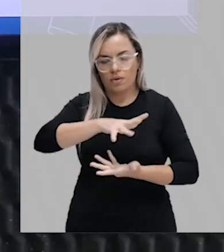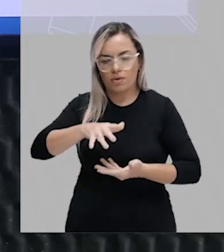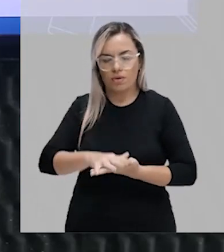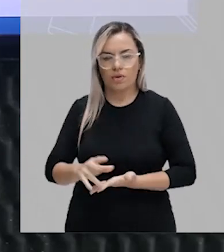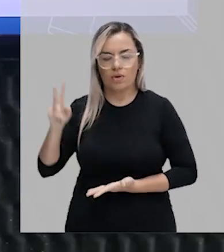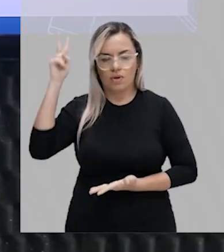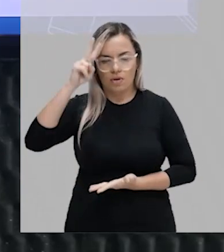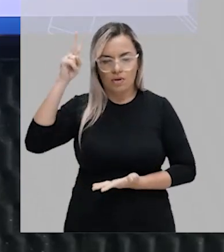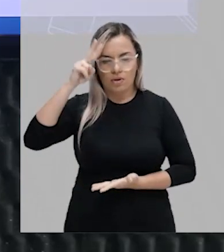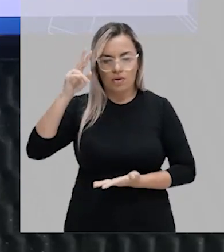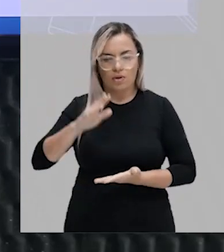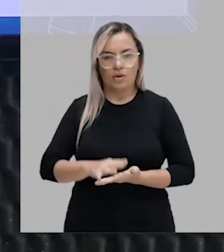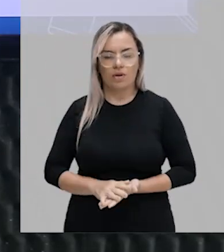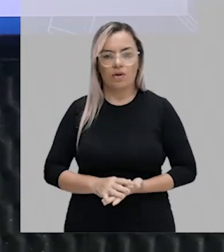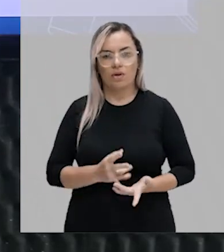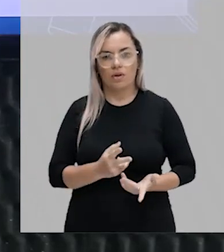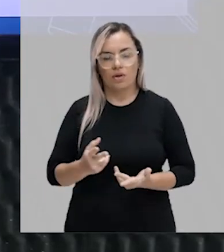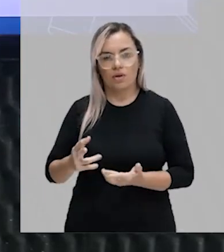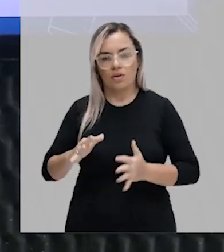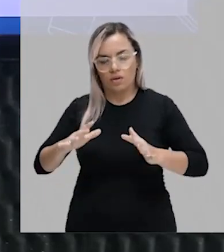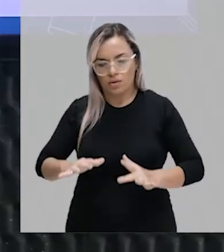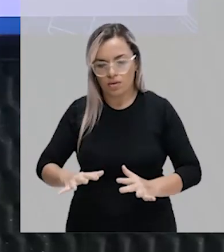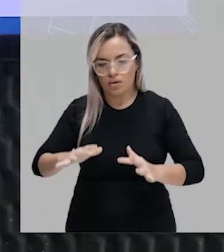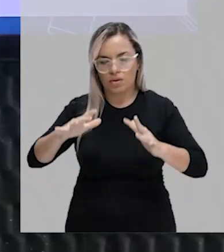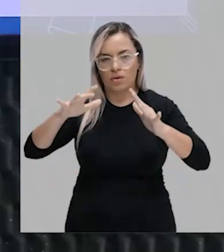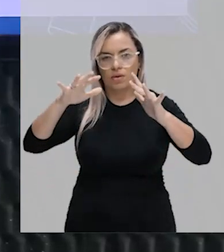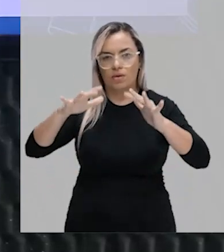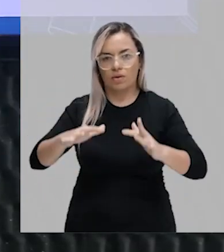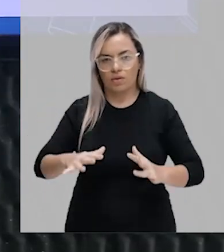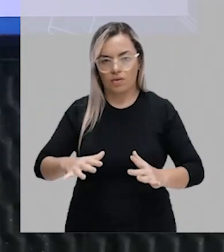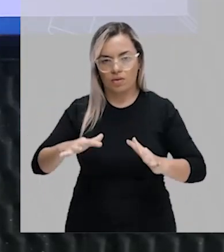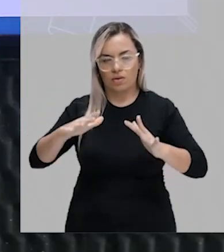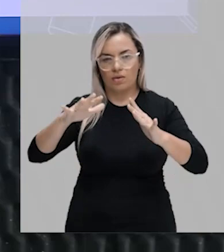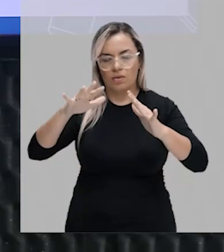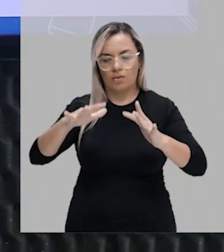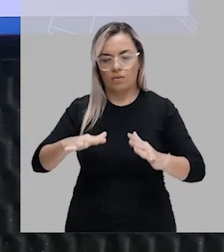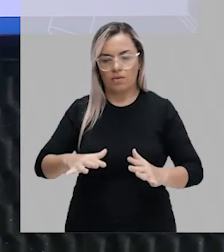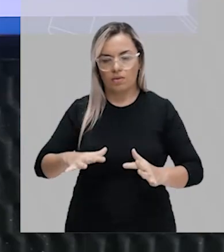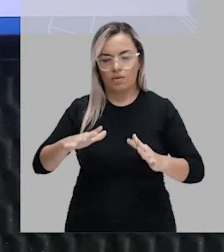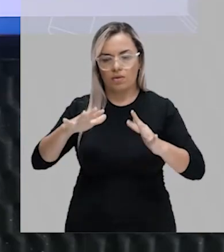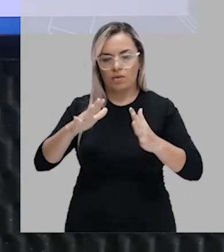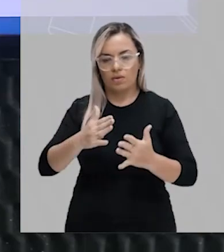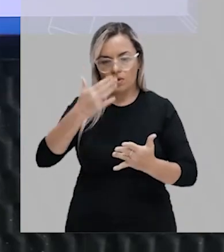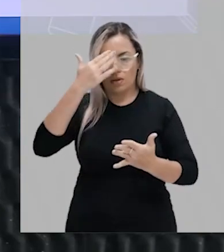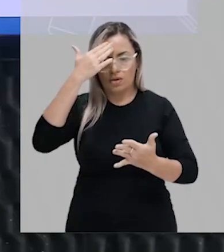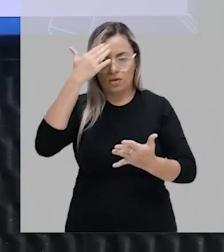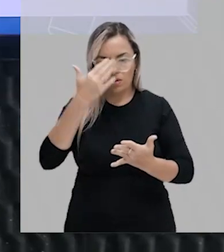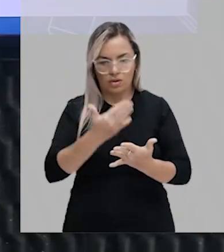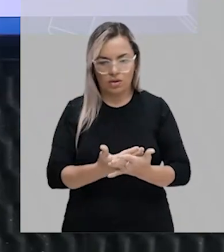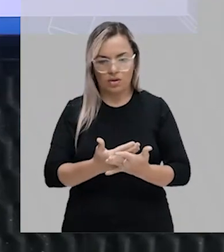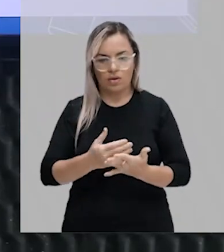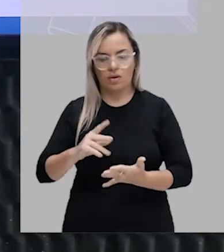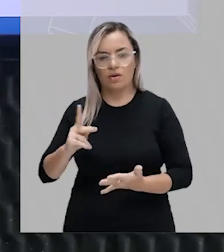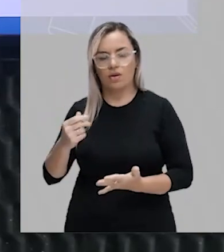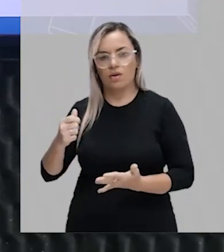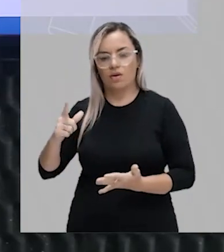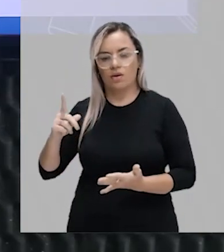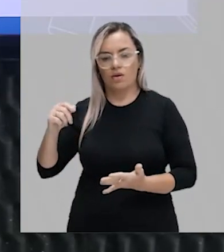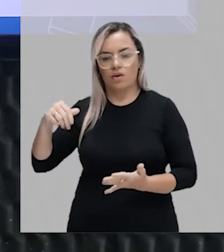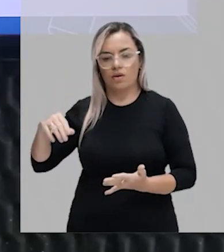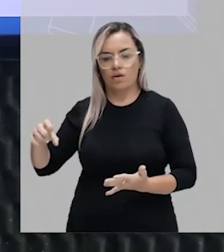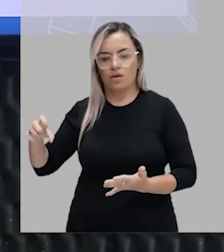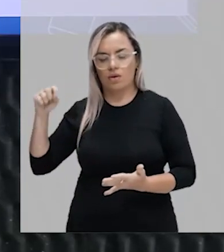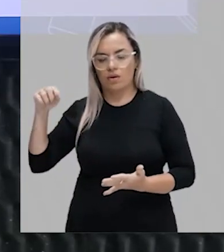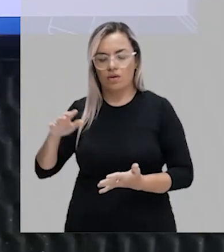lembrar, esses mesmos gases que o Haldane acreditava que existia na atmosfera, foram os gases que